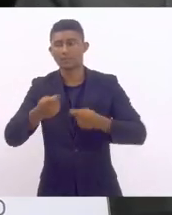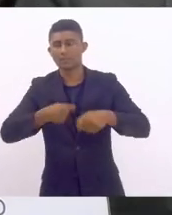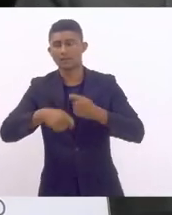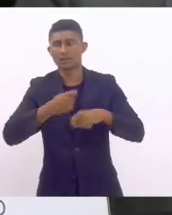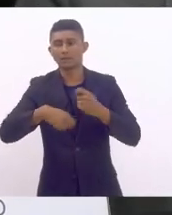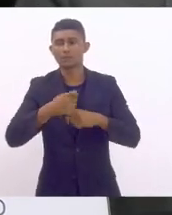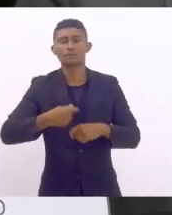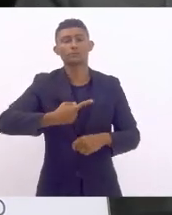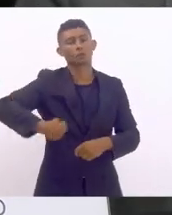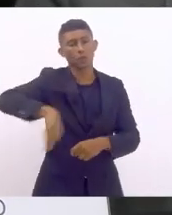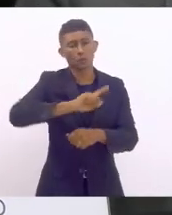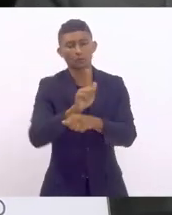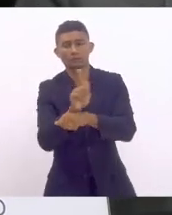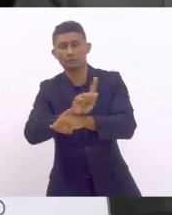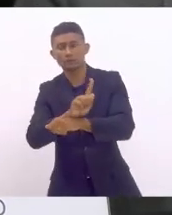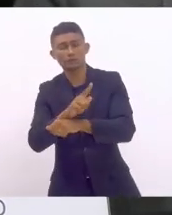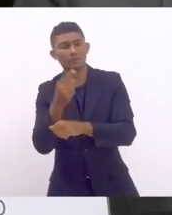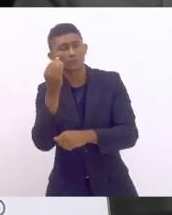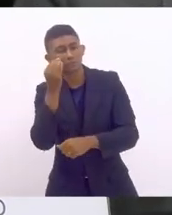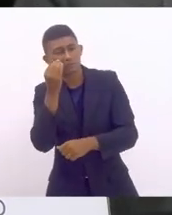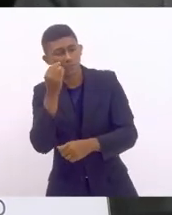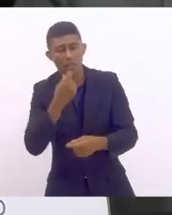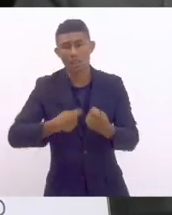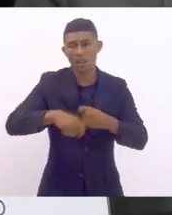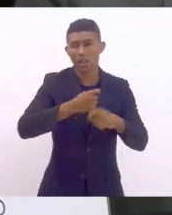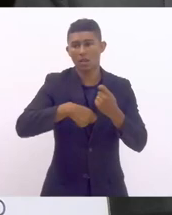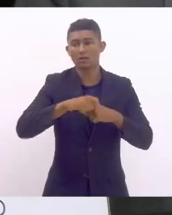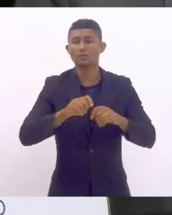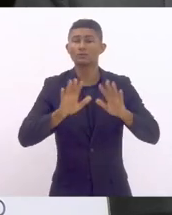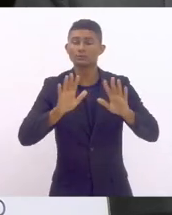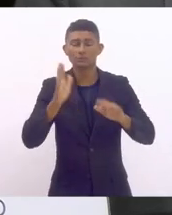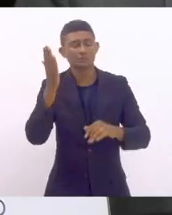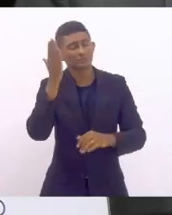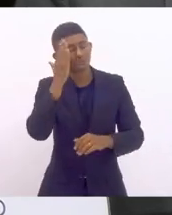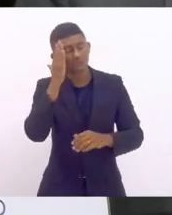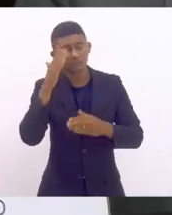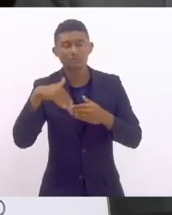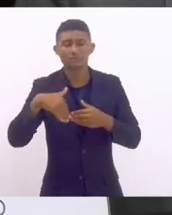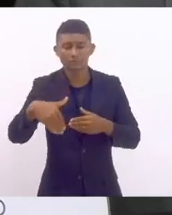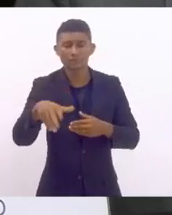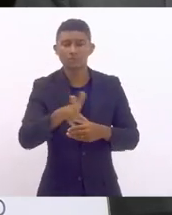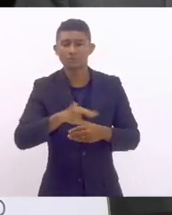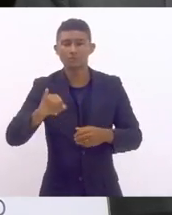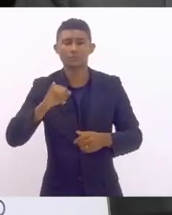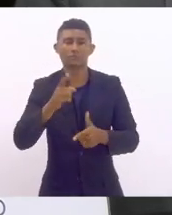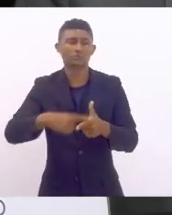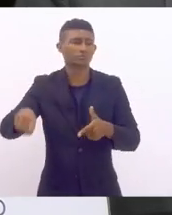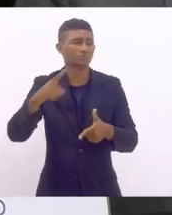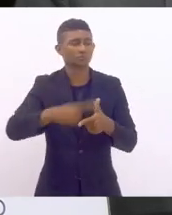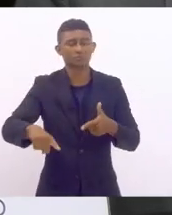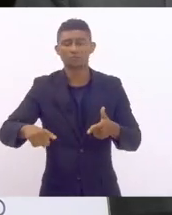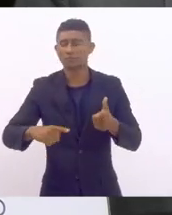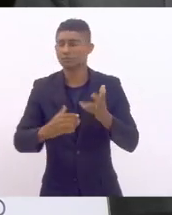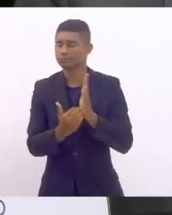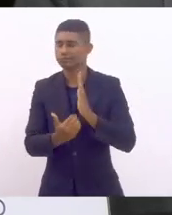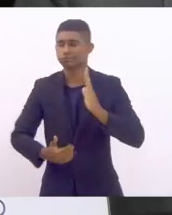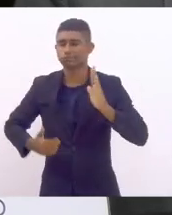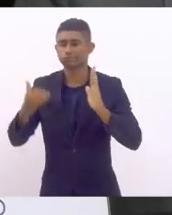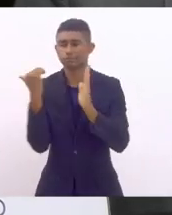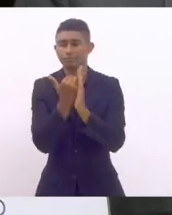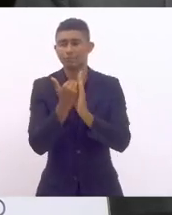dito aqui somos bons gestores o chamo DaquiDali Mas é óbvio que isso vai estourar de uma situação